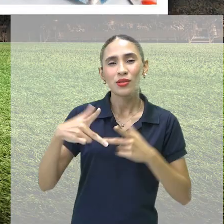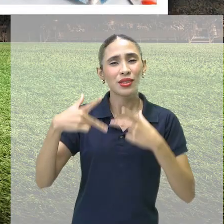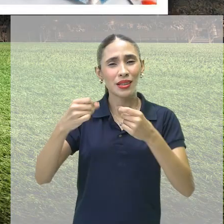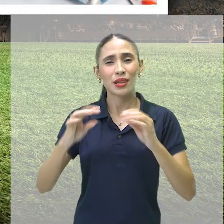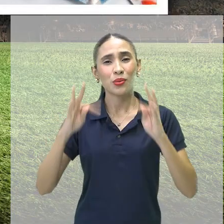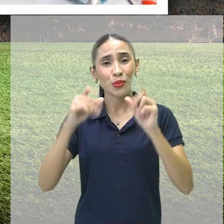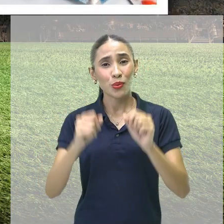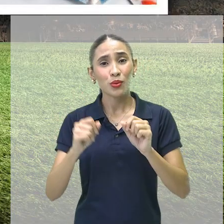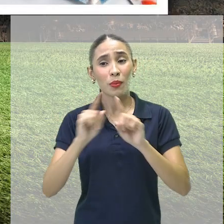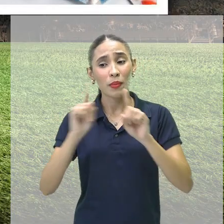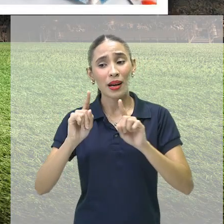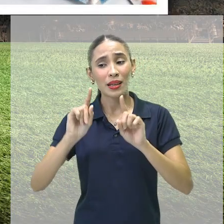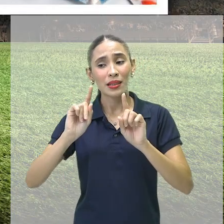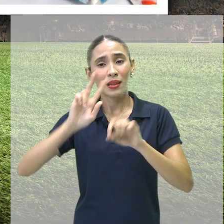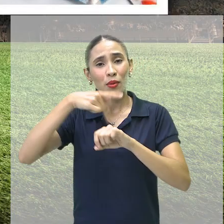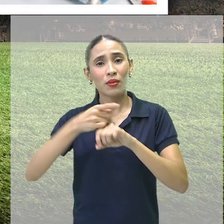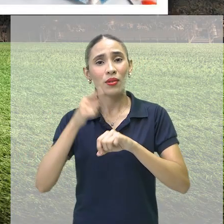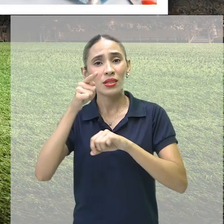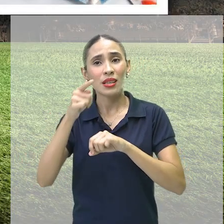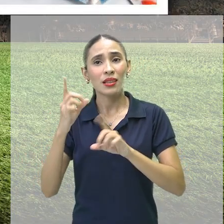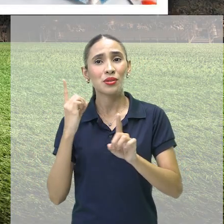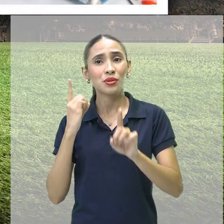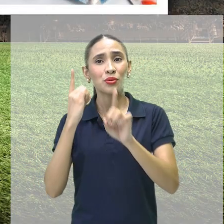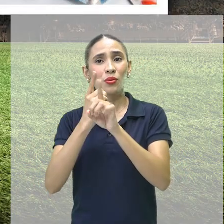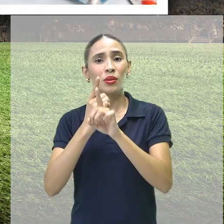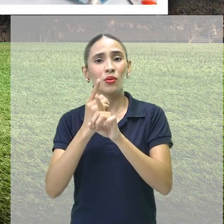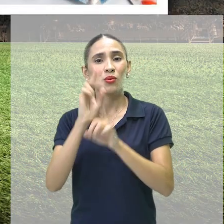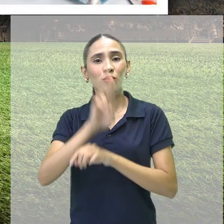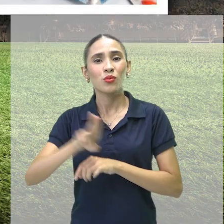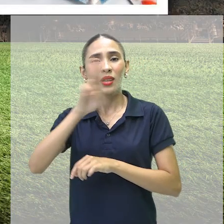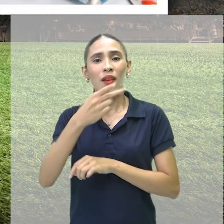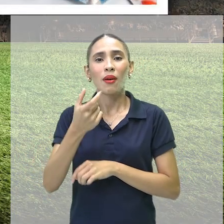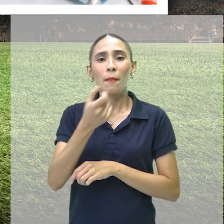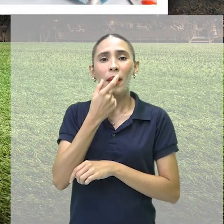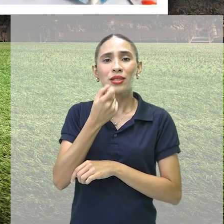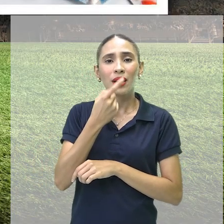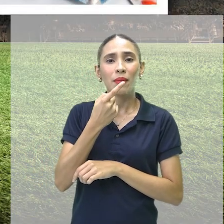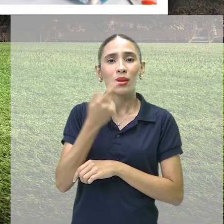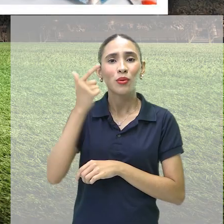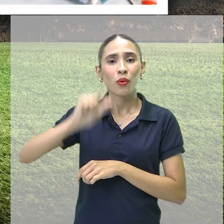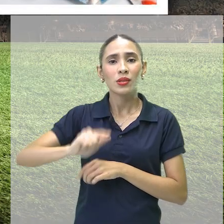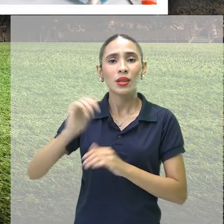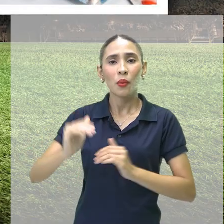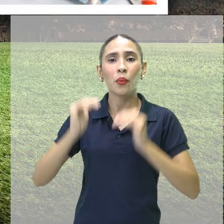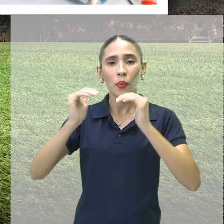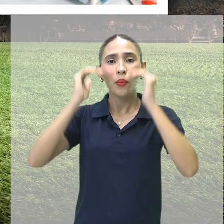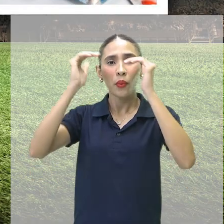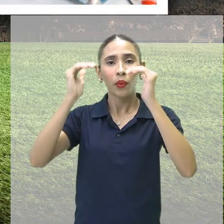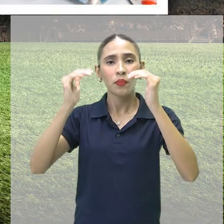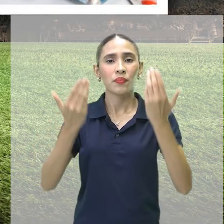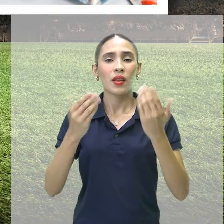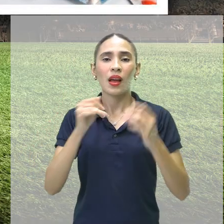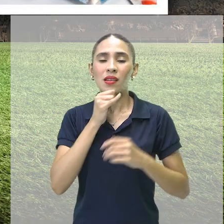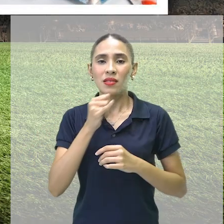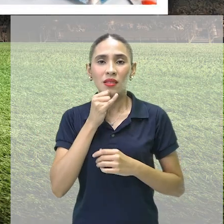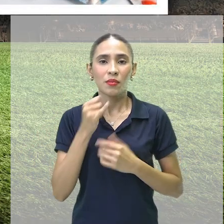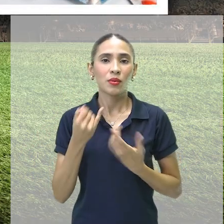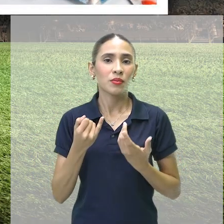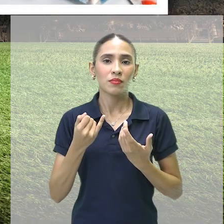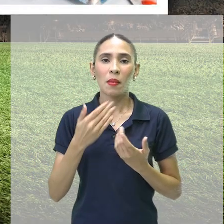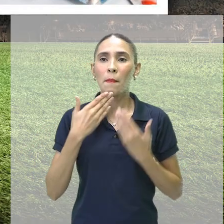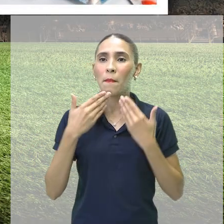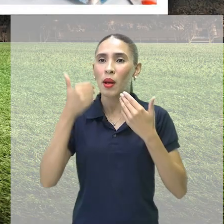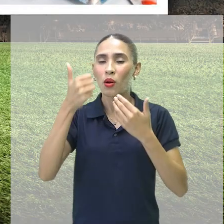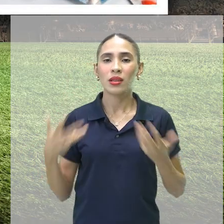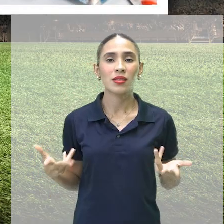fim você descobrir que ele utilizava-se de medicamentos aí para ganhar esse plus, né, para ganhar esse melhor